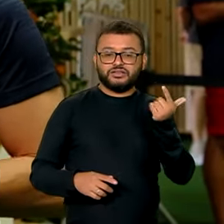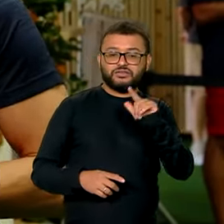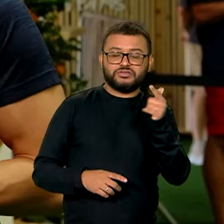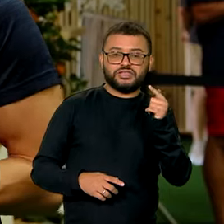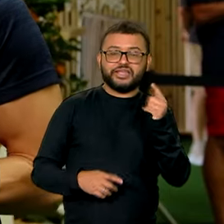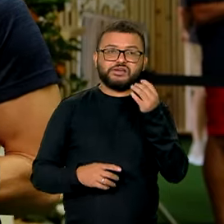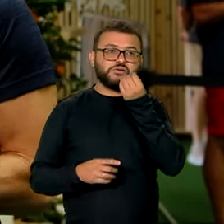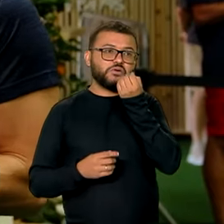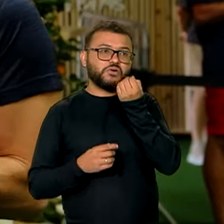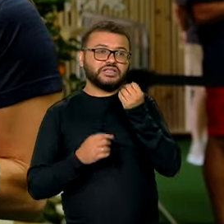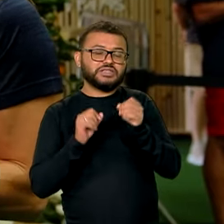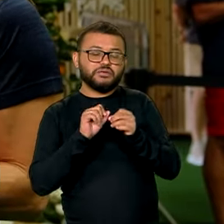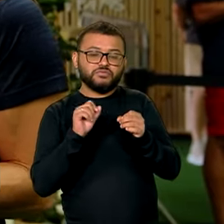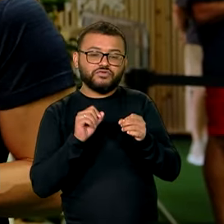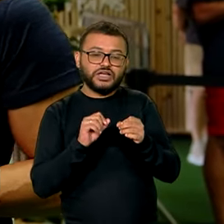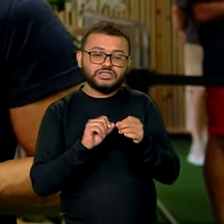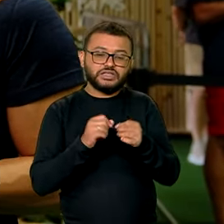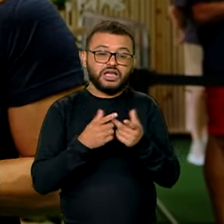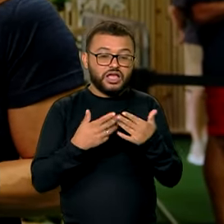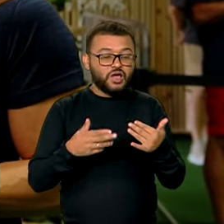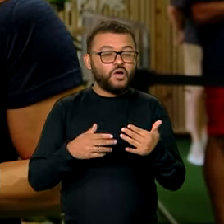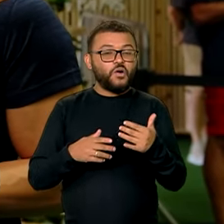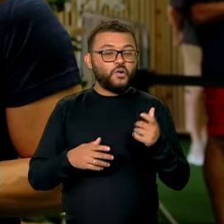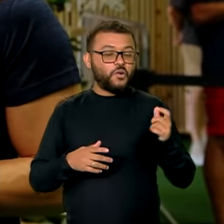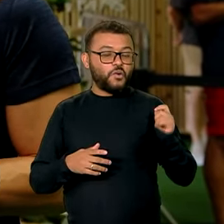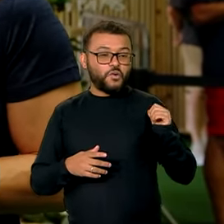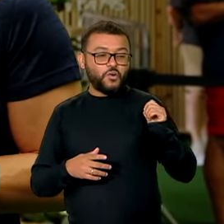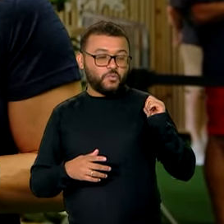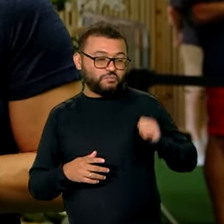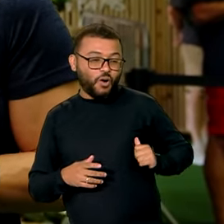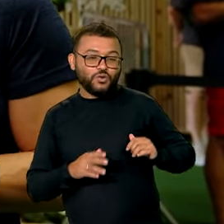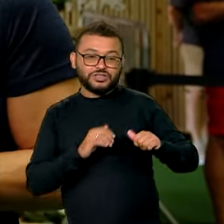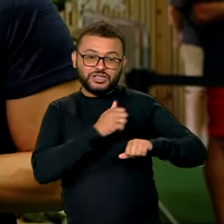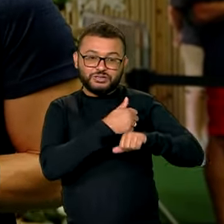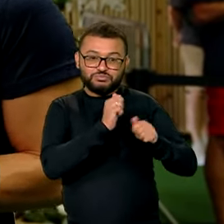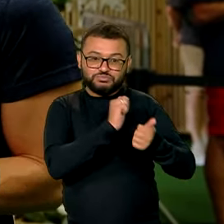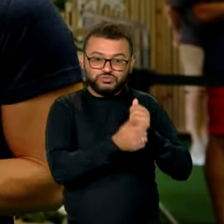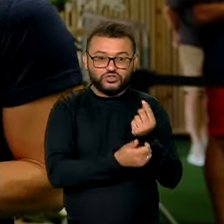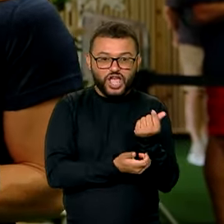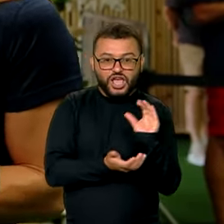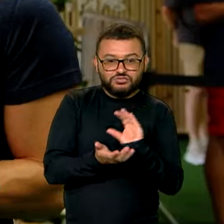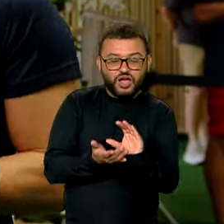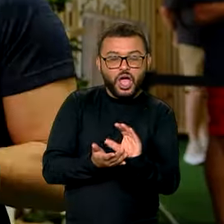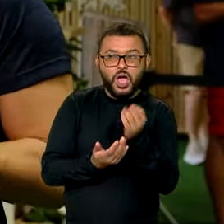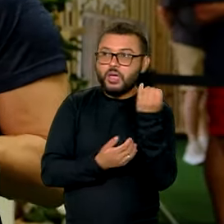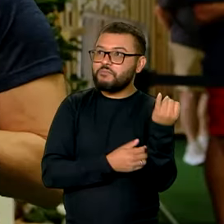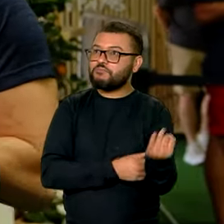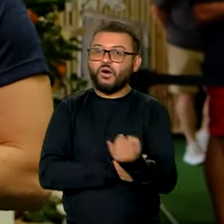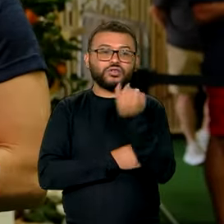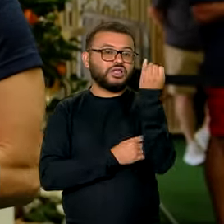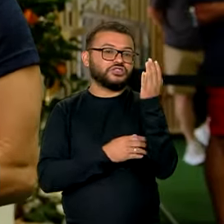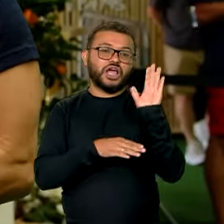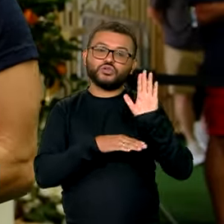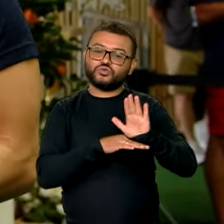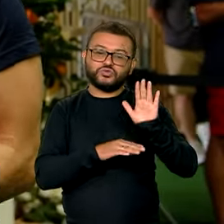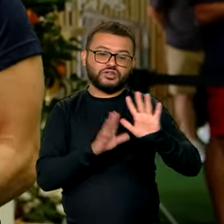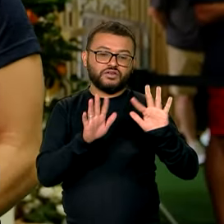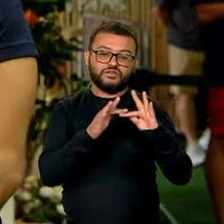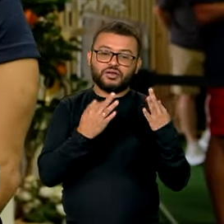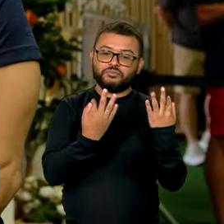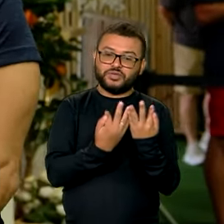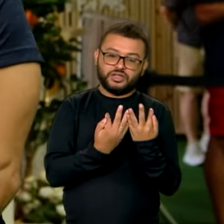suas necessidades básicas? E realmente o Bolsa Atleta às vezes é o diferencial de uma família.